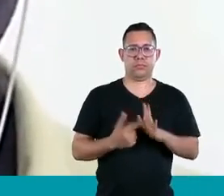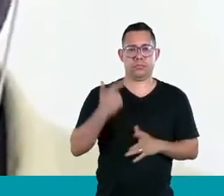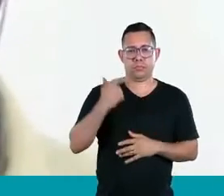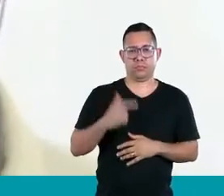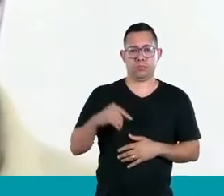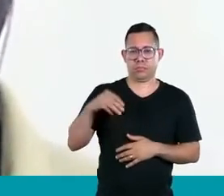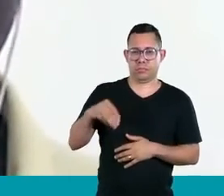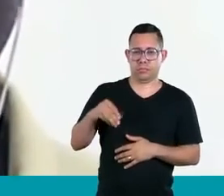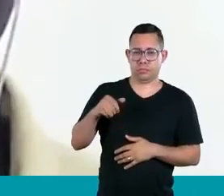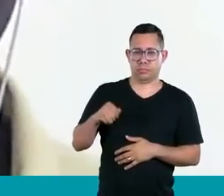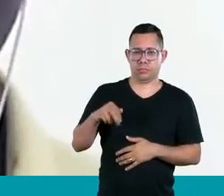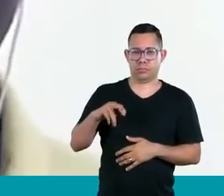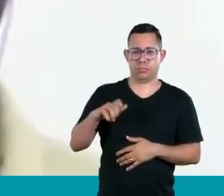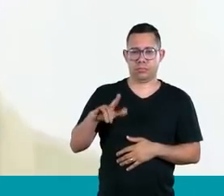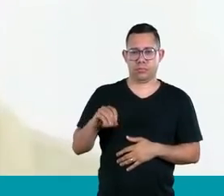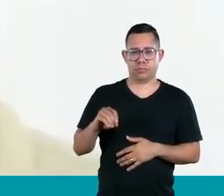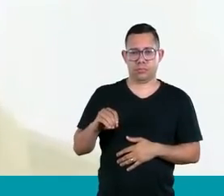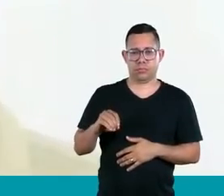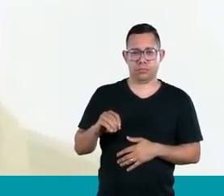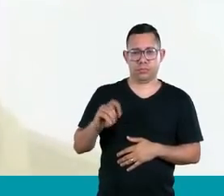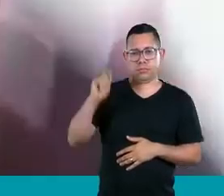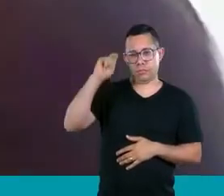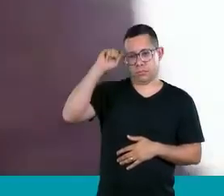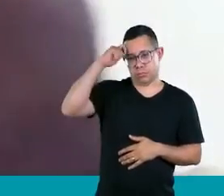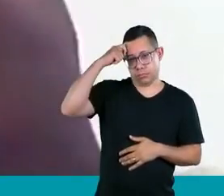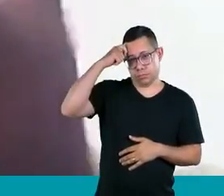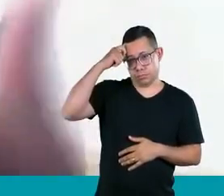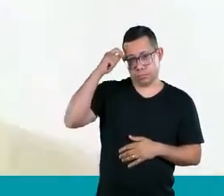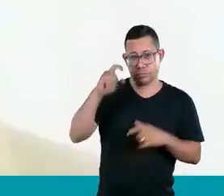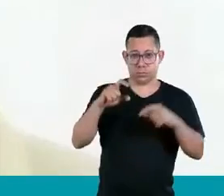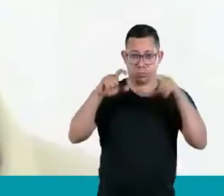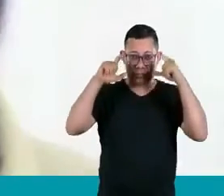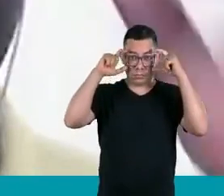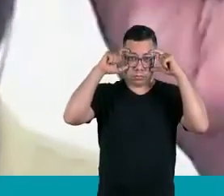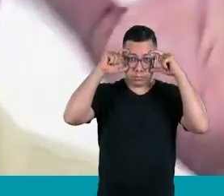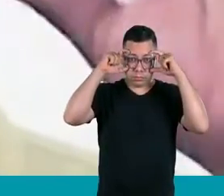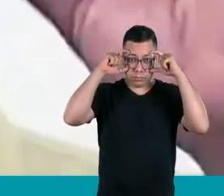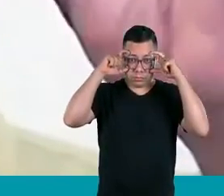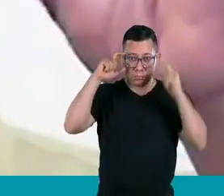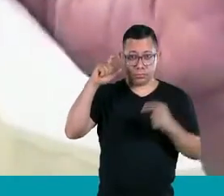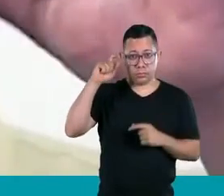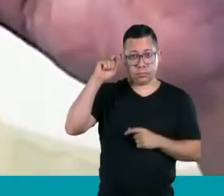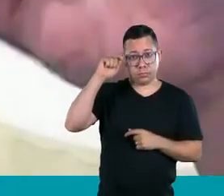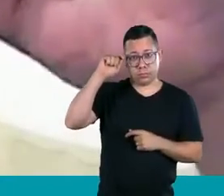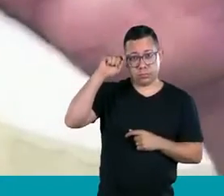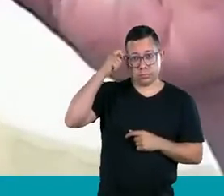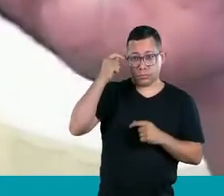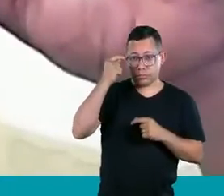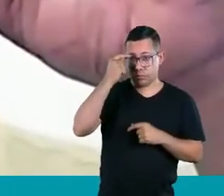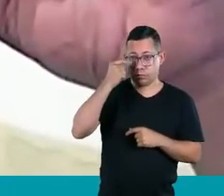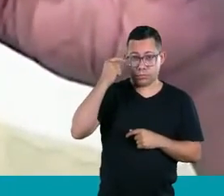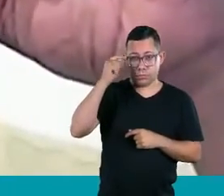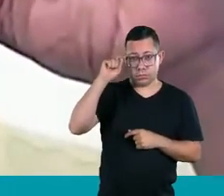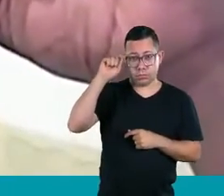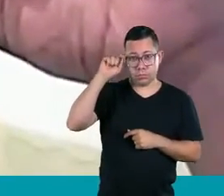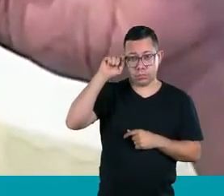Marcelo Donizete, sou negro, estou de óculos, né, com